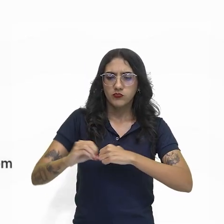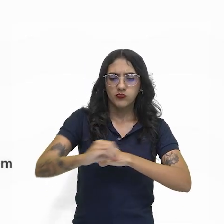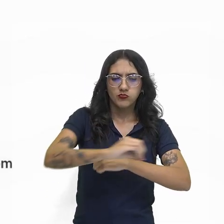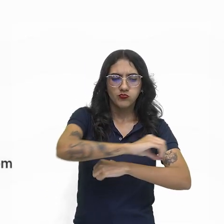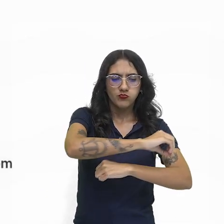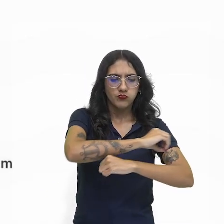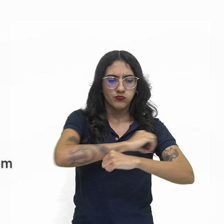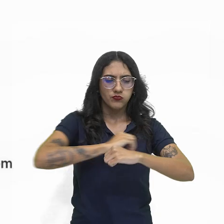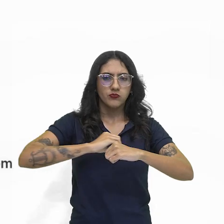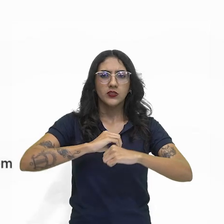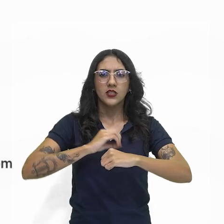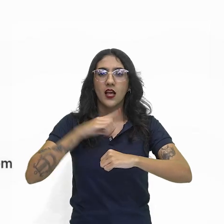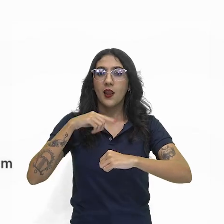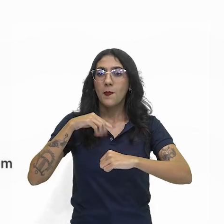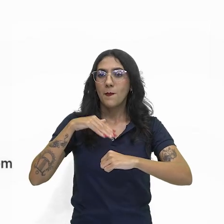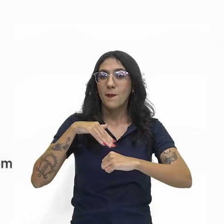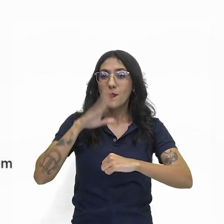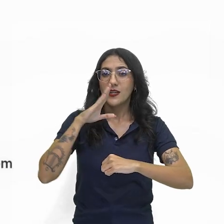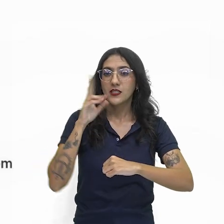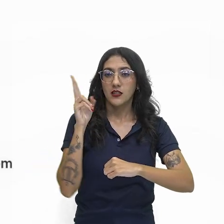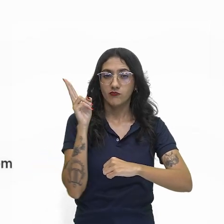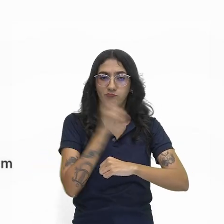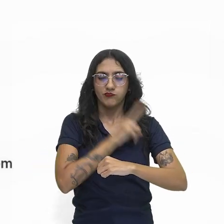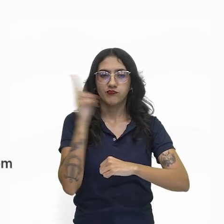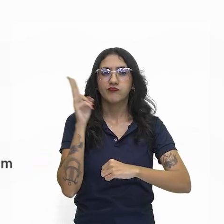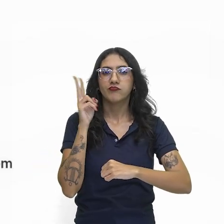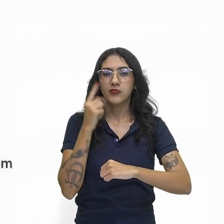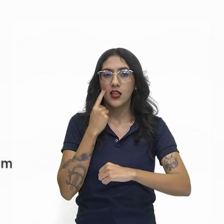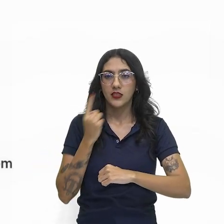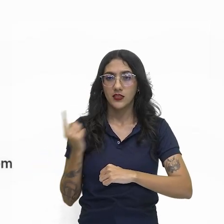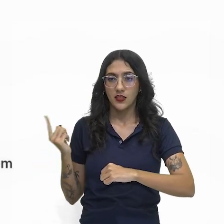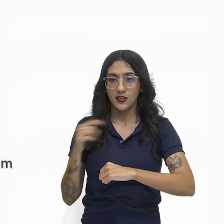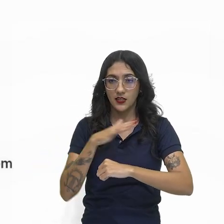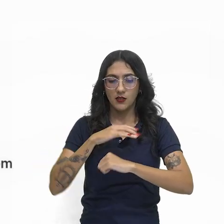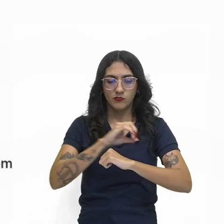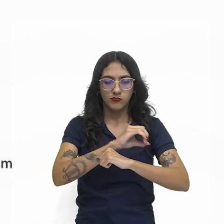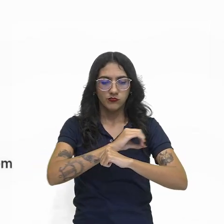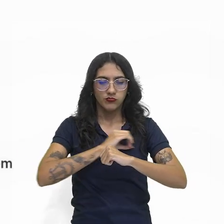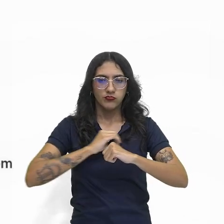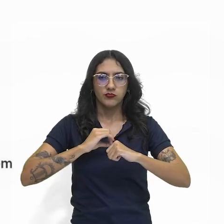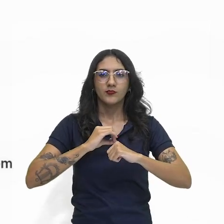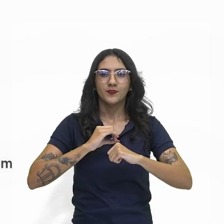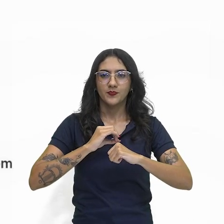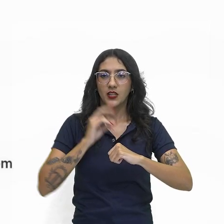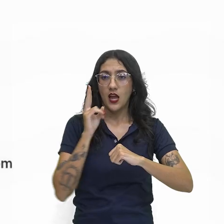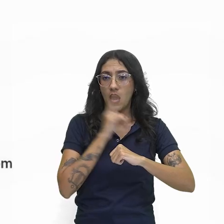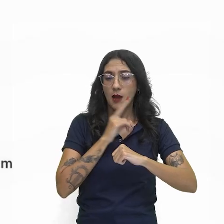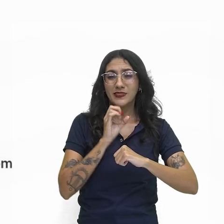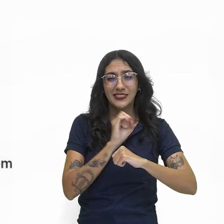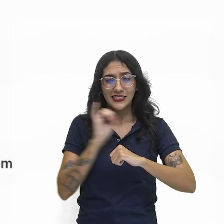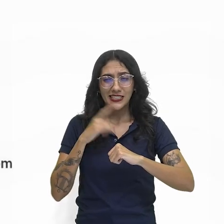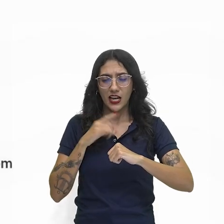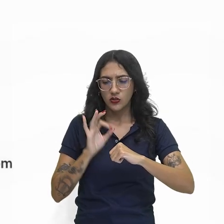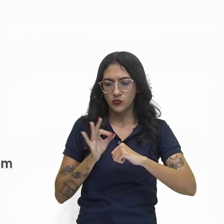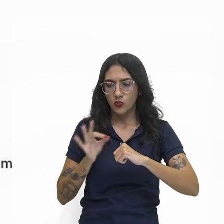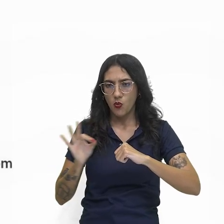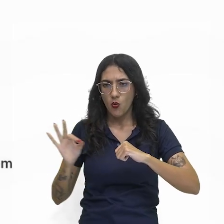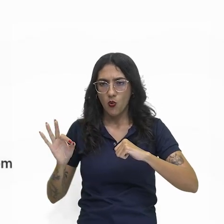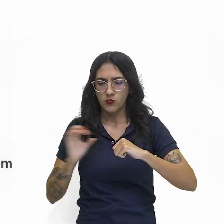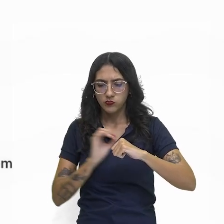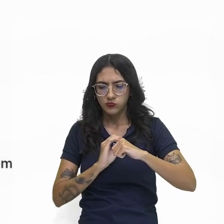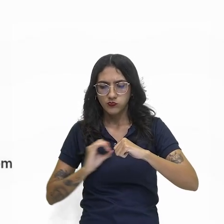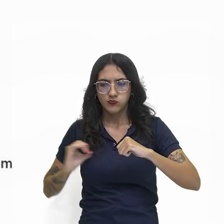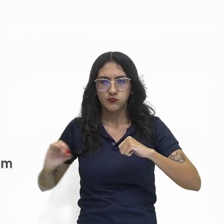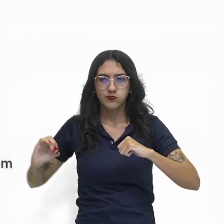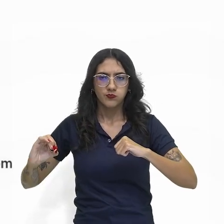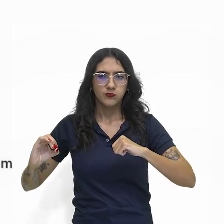maior. A velocidade aqui, ó, ela é maior. Quando a Terra está mais distante do Sol, a velocidade é menor.